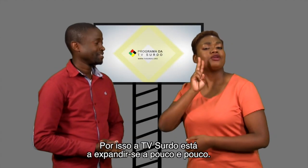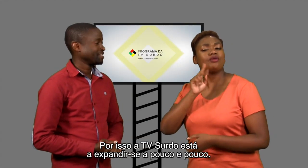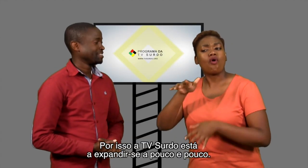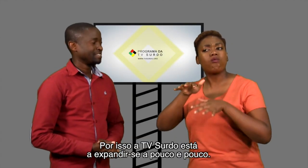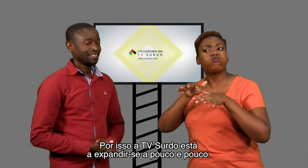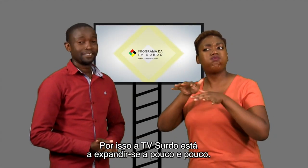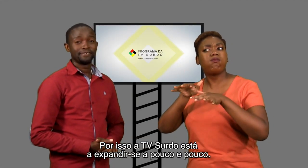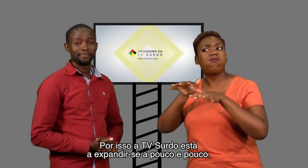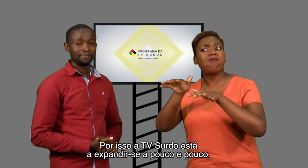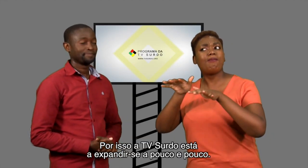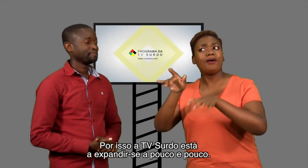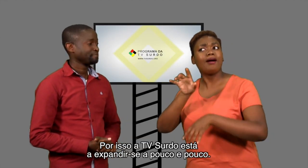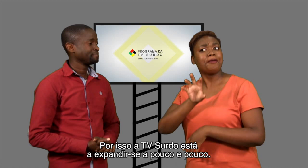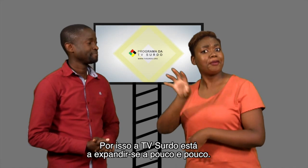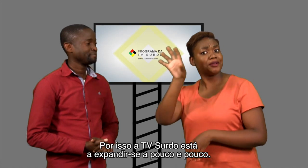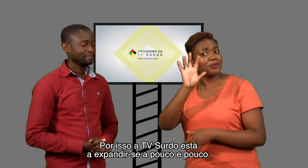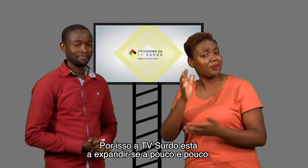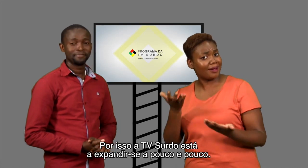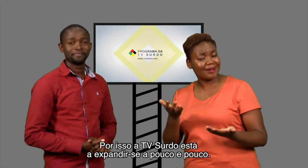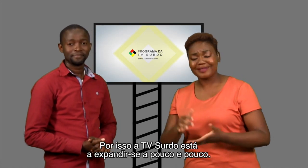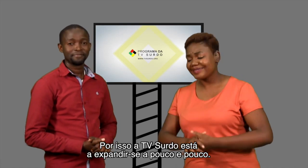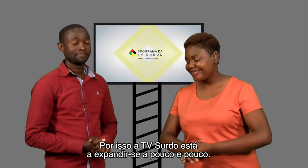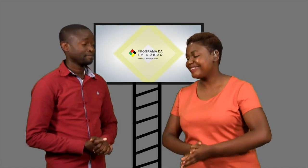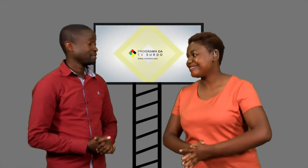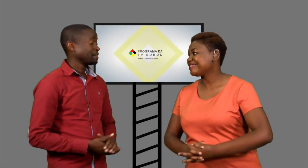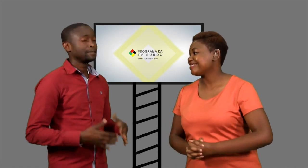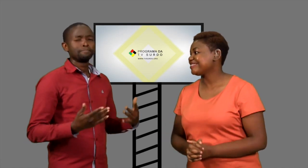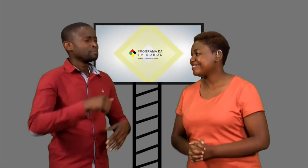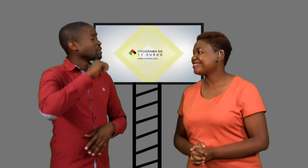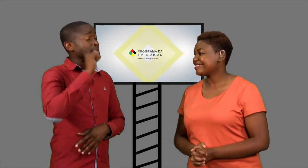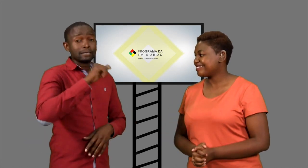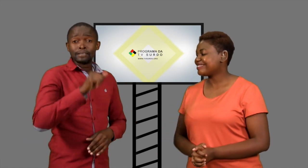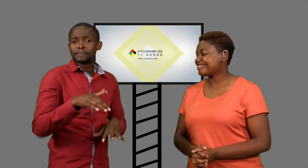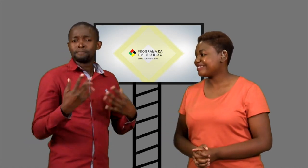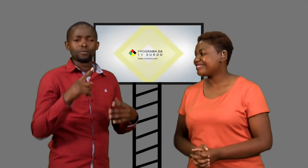Por isso, a TV Surdo está a expandir-se a pouco e pouco.